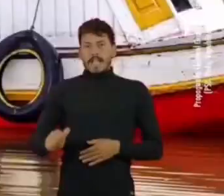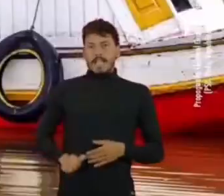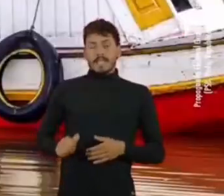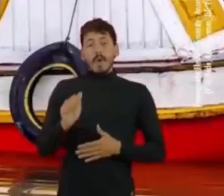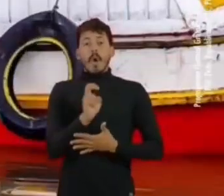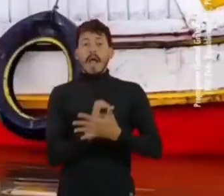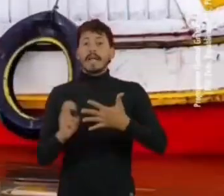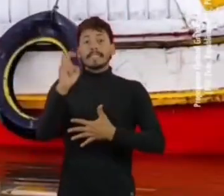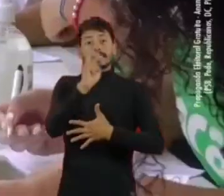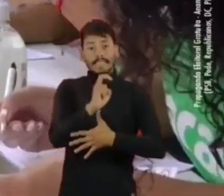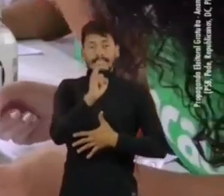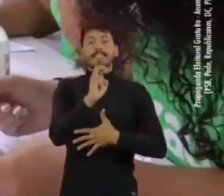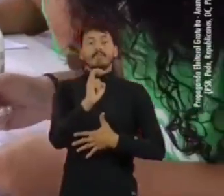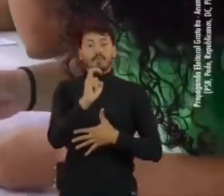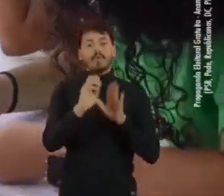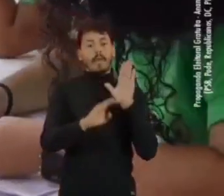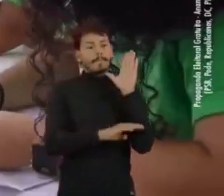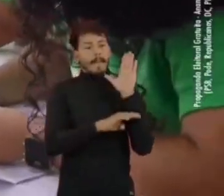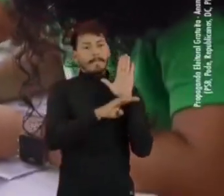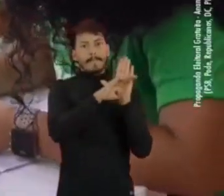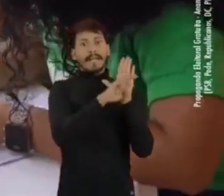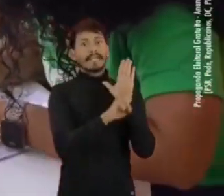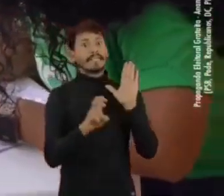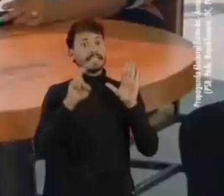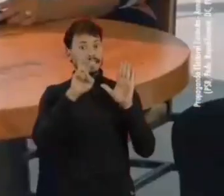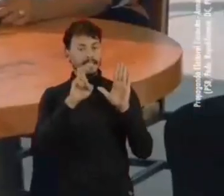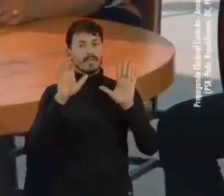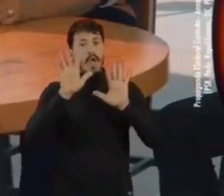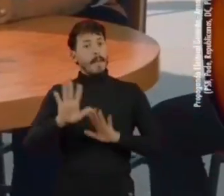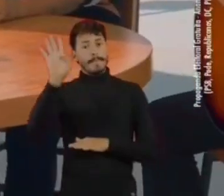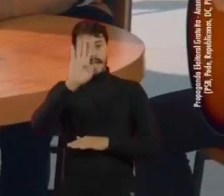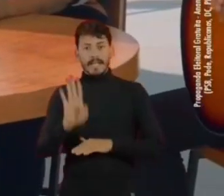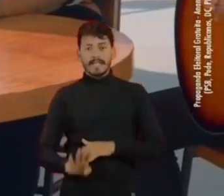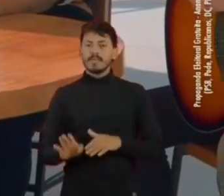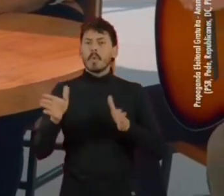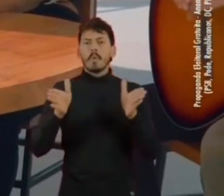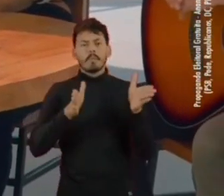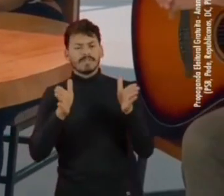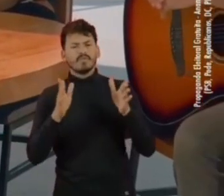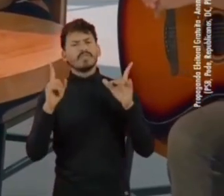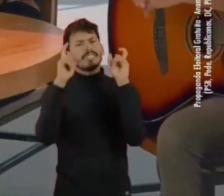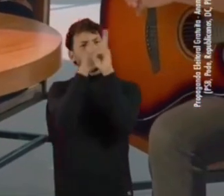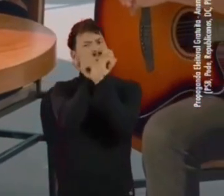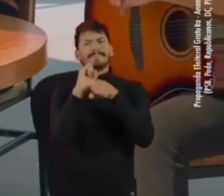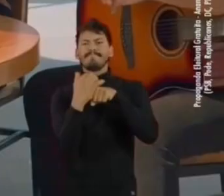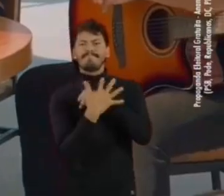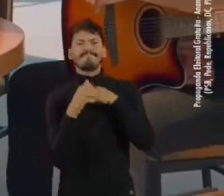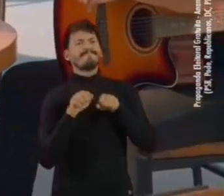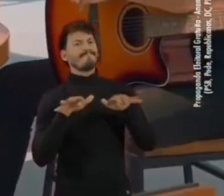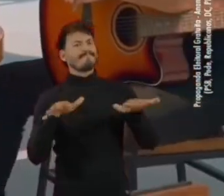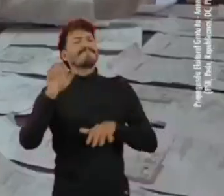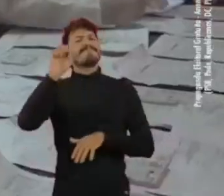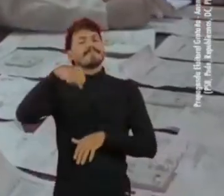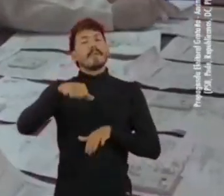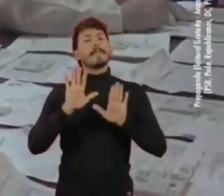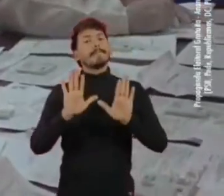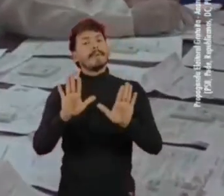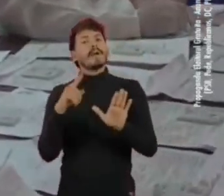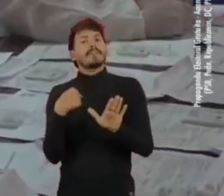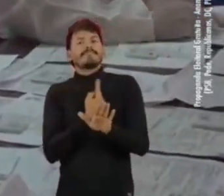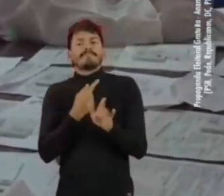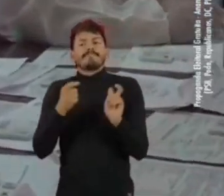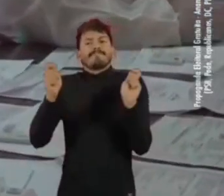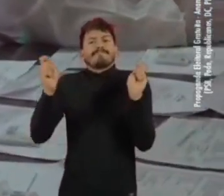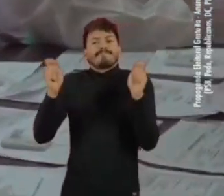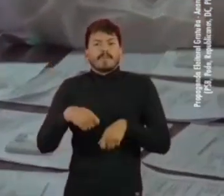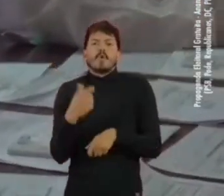em quinto lugar em todo o Brasil. Um período muito difícil na pandemia, mas entendo que dentro do que